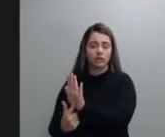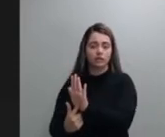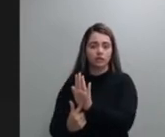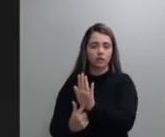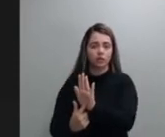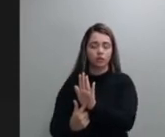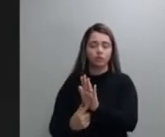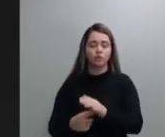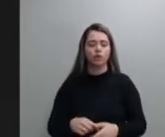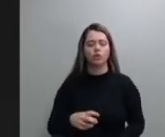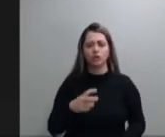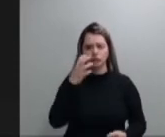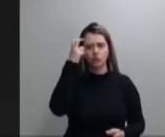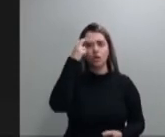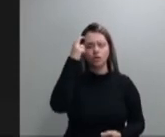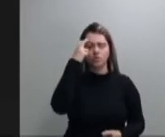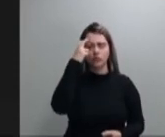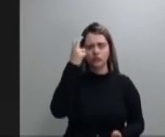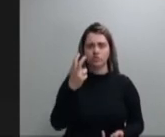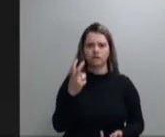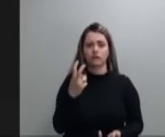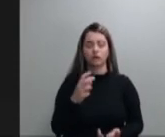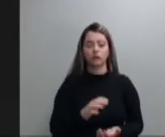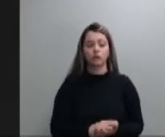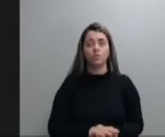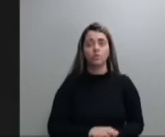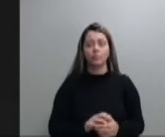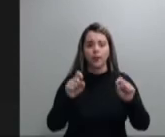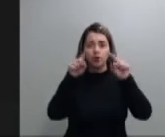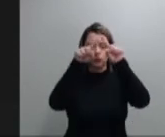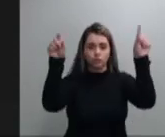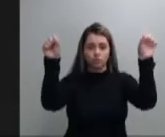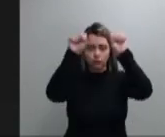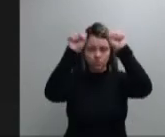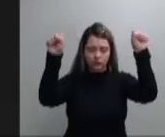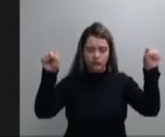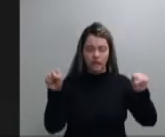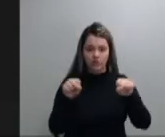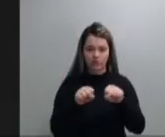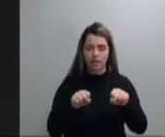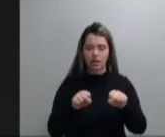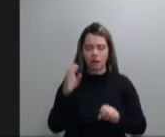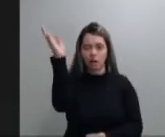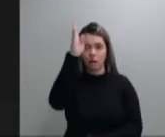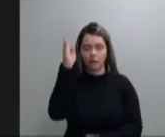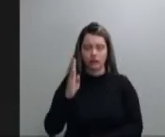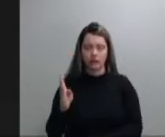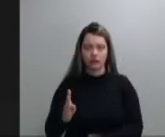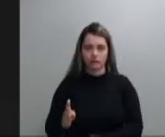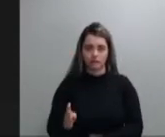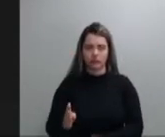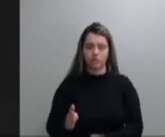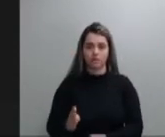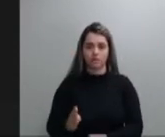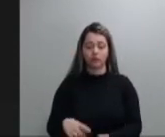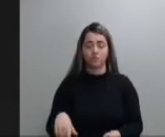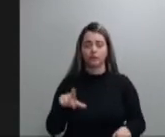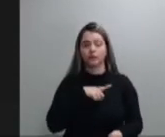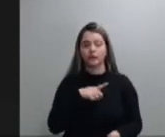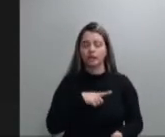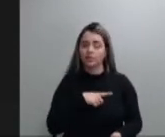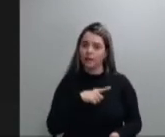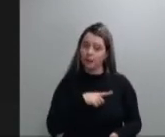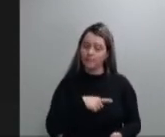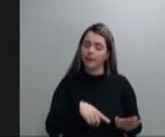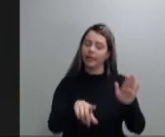concentração a apreciação do sistema brasileiro de defesa da concorrência também é a lei mais benéfica então a lei